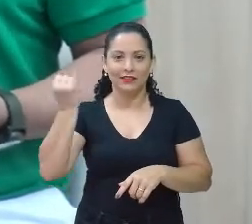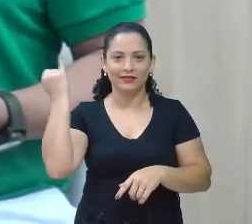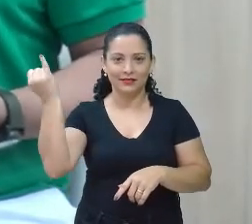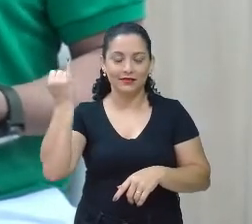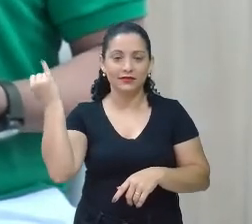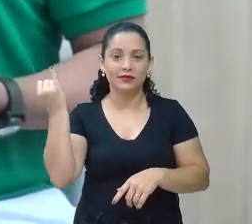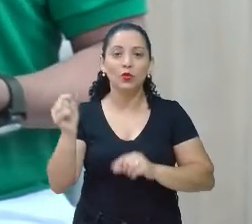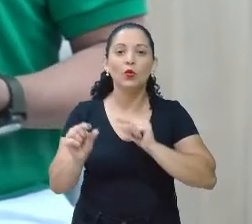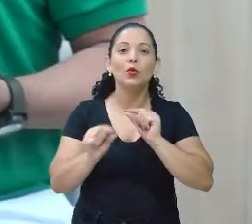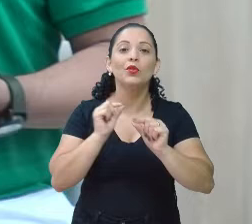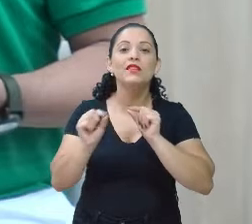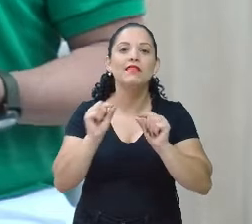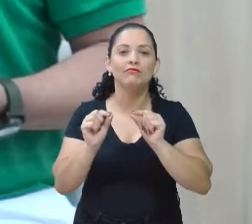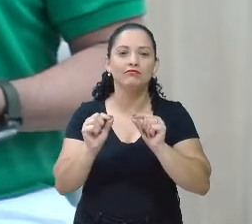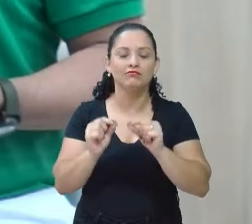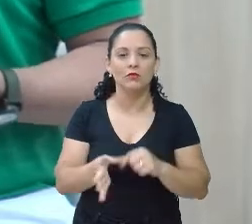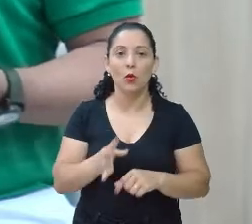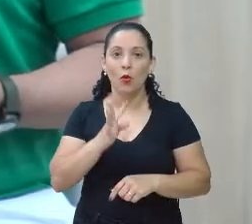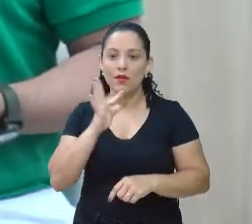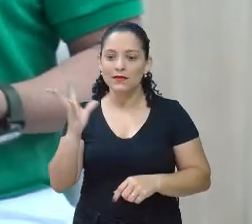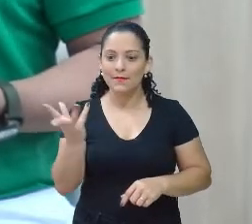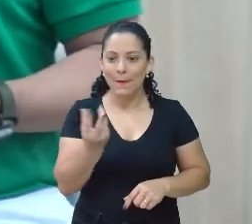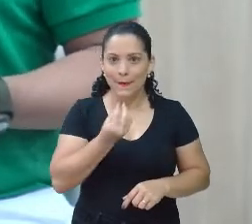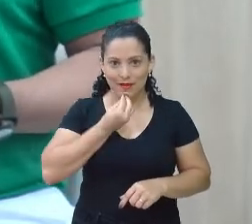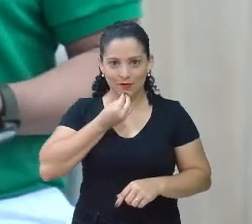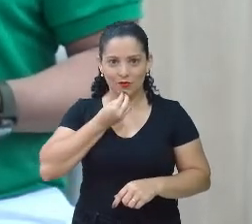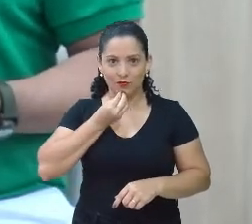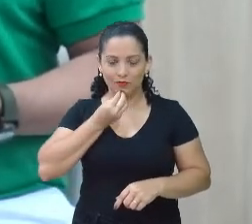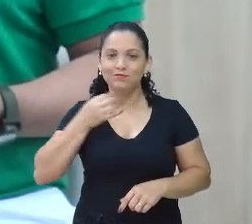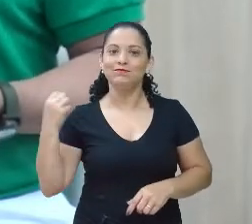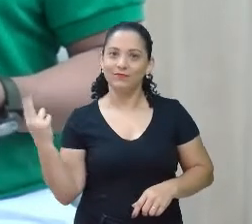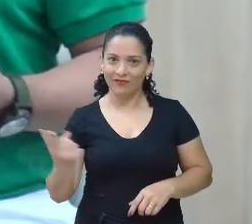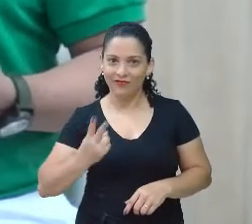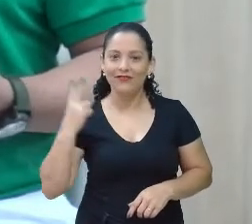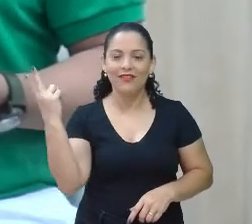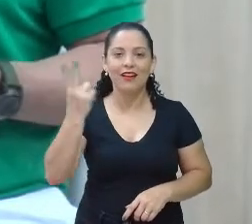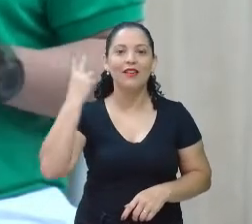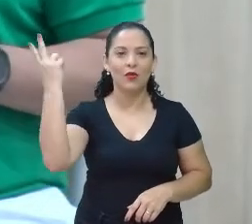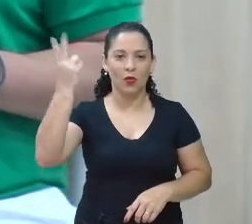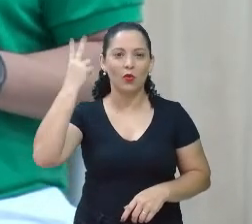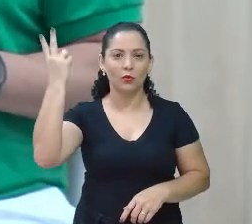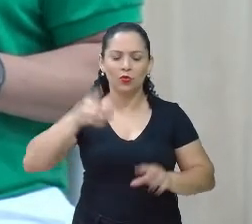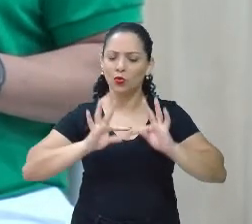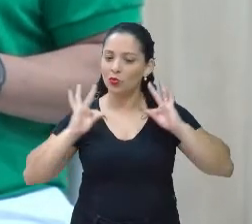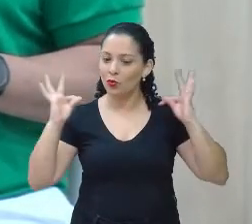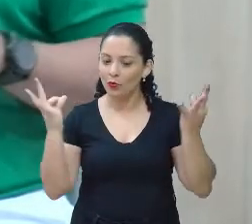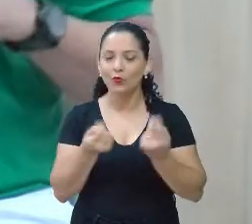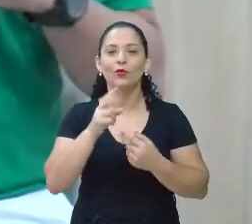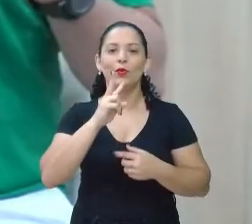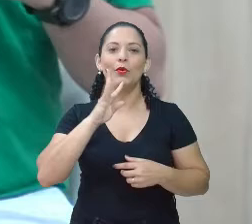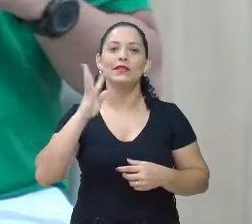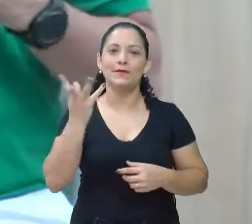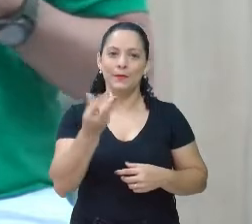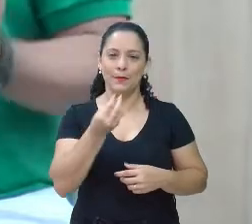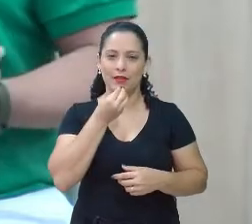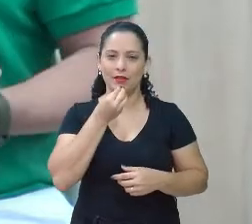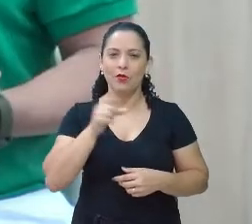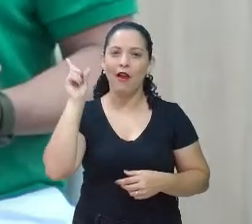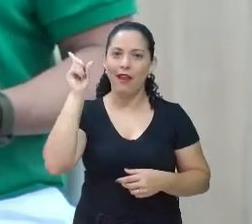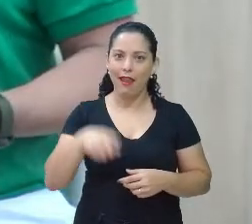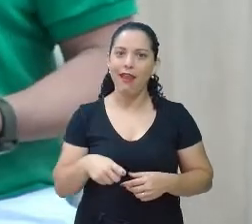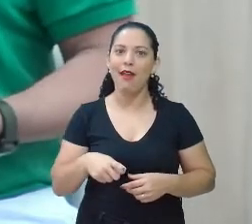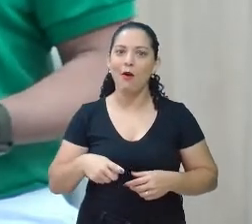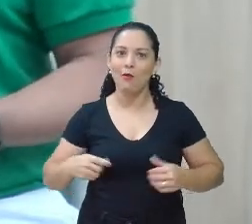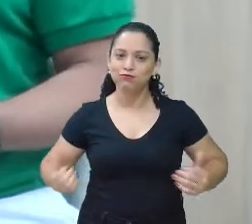conhecimento para a gente, ele é válido. Qualquer conhecimento, ele é vamos dizer assim, um acréscimo ao